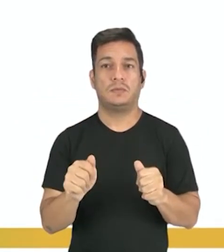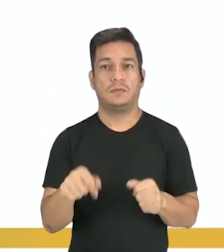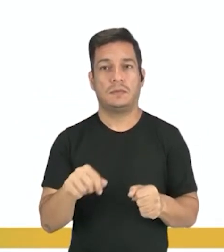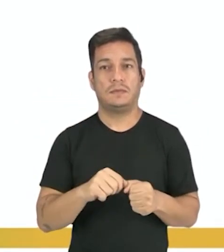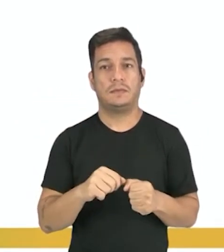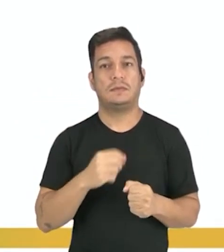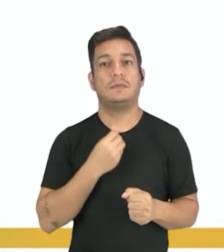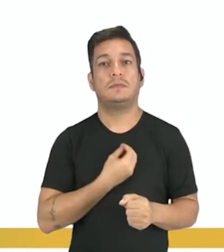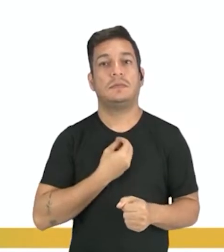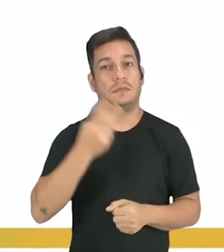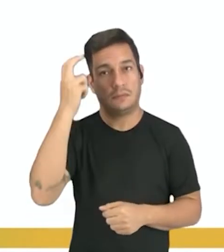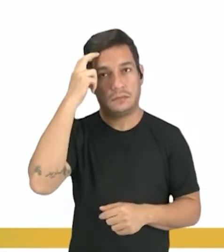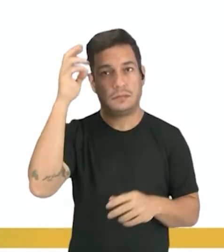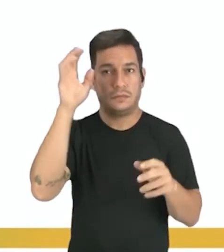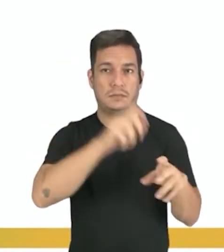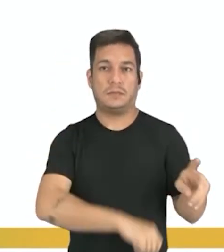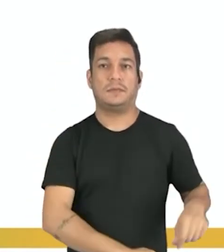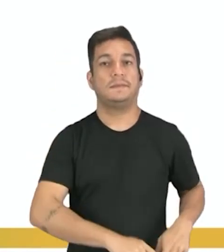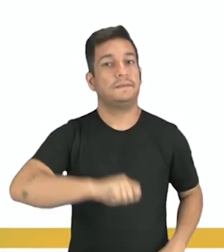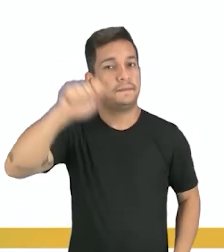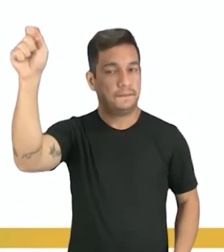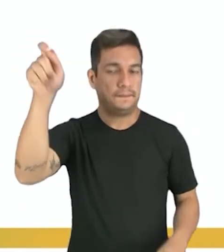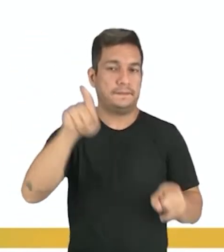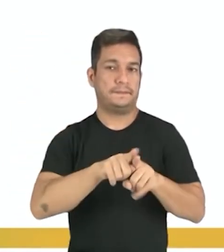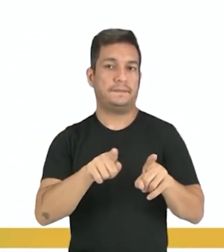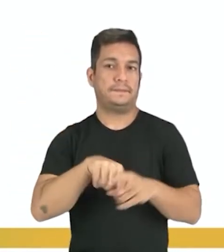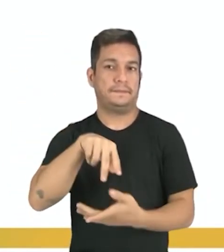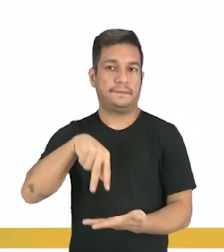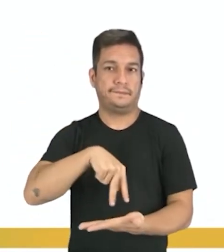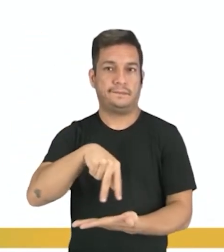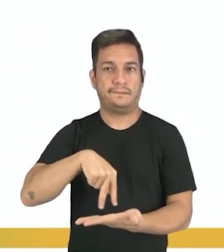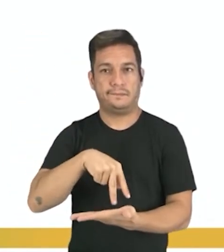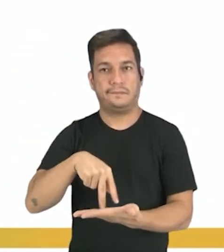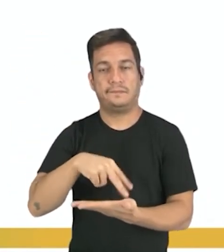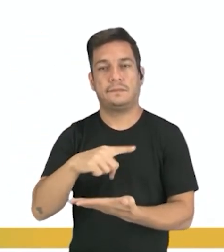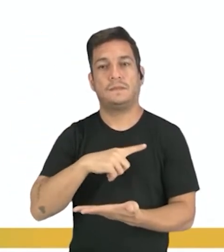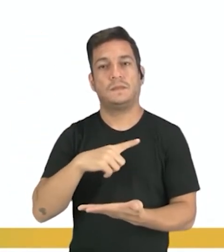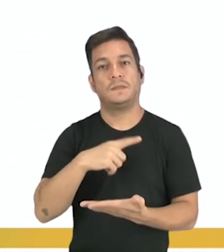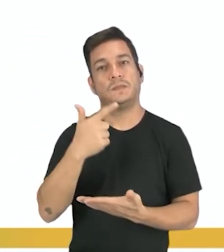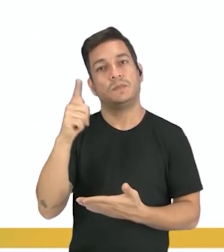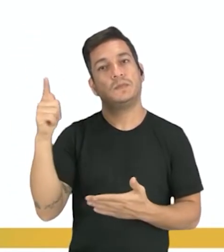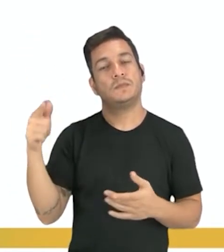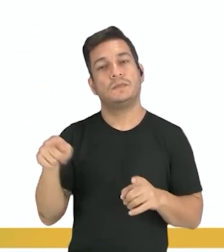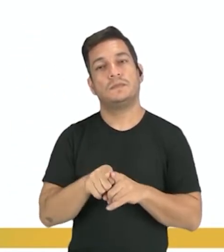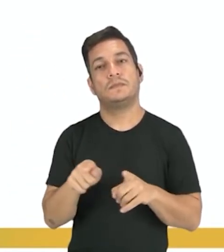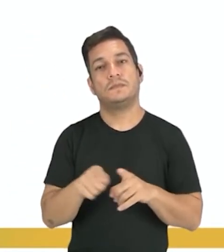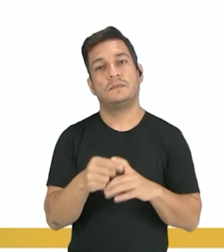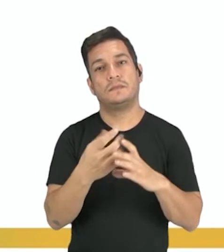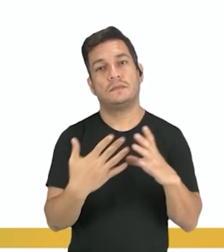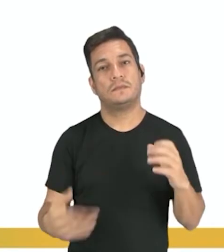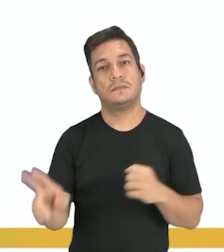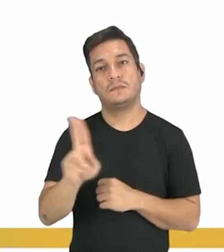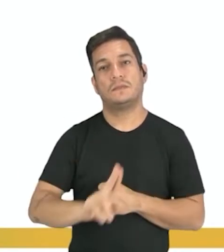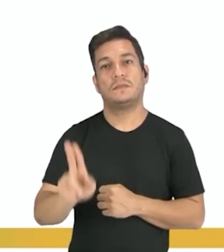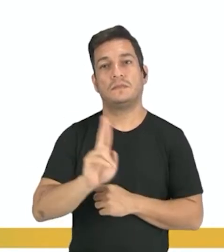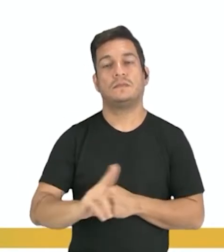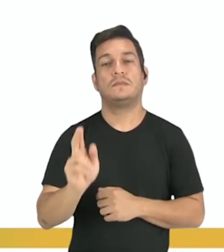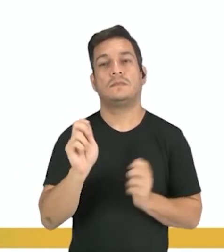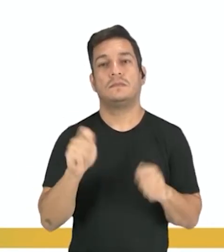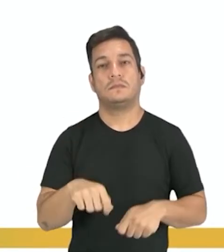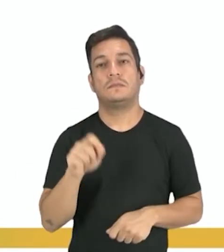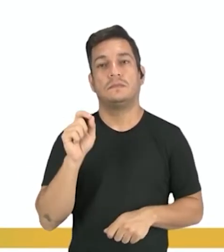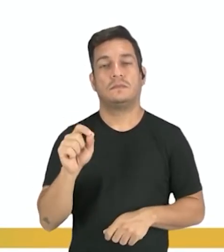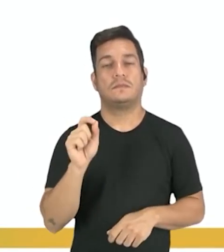isso faz parte da cultura acreana então além da dança existem outros aspectos que a gente utiliza para